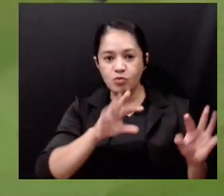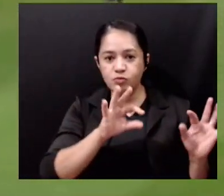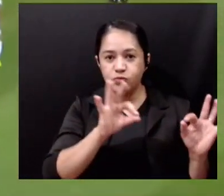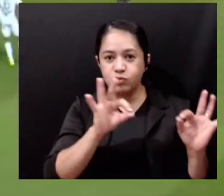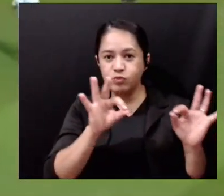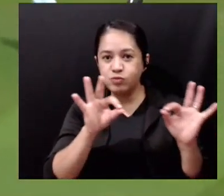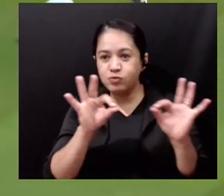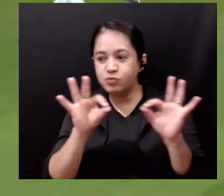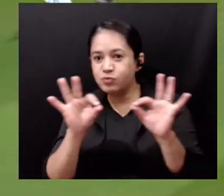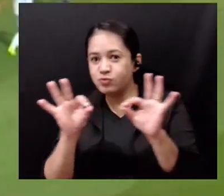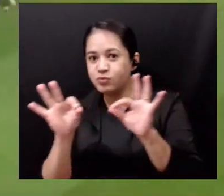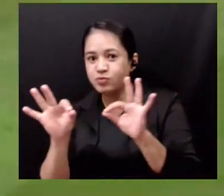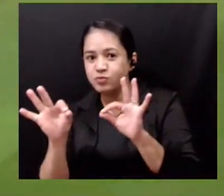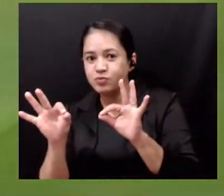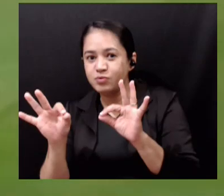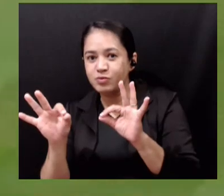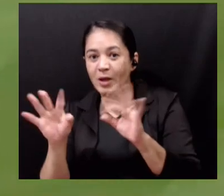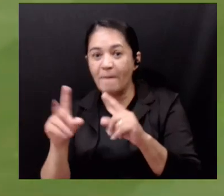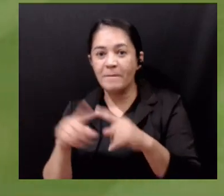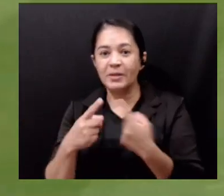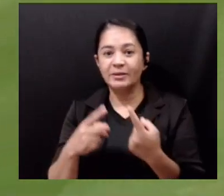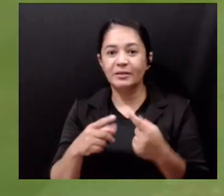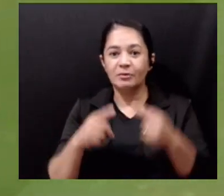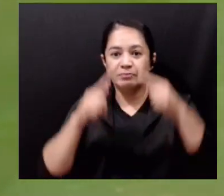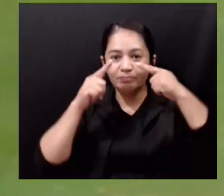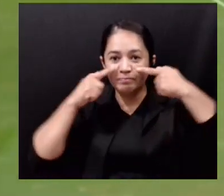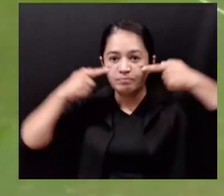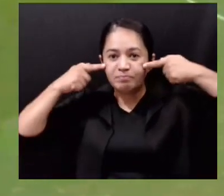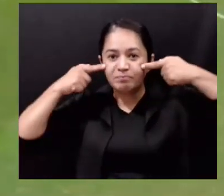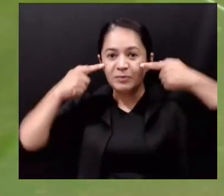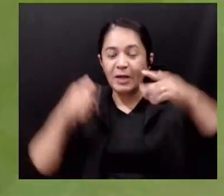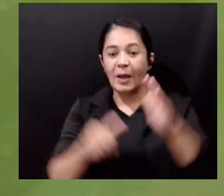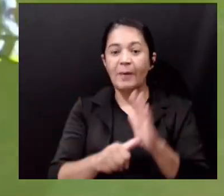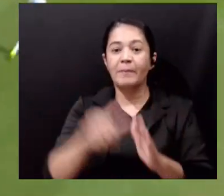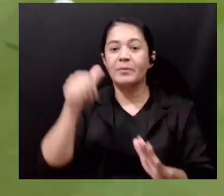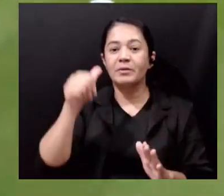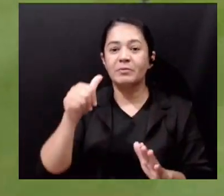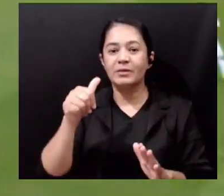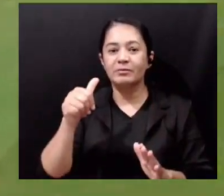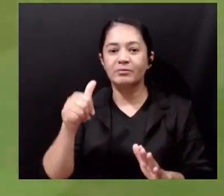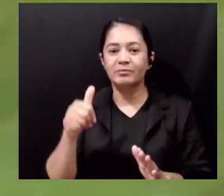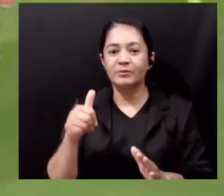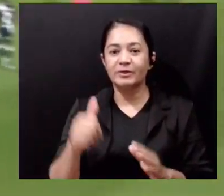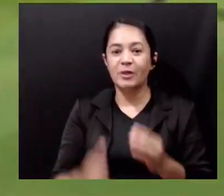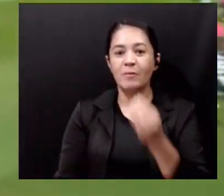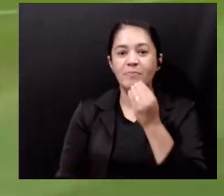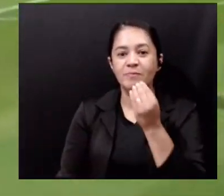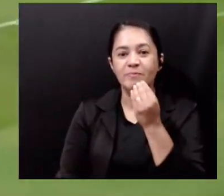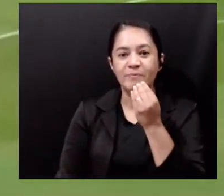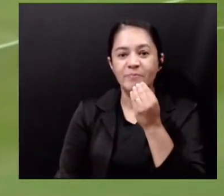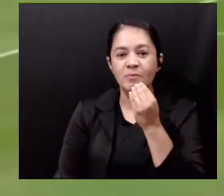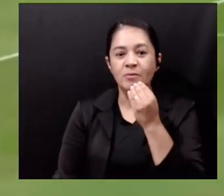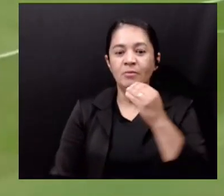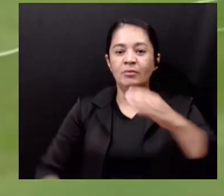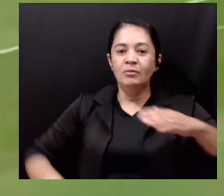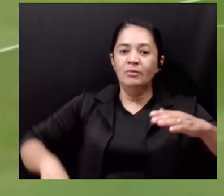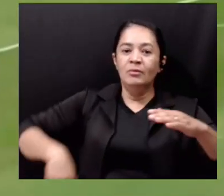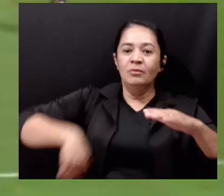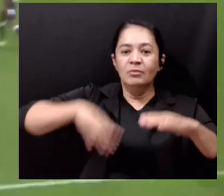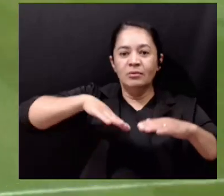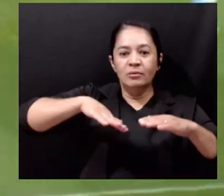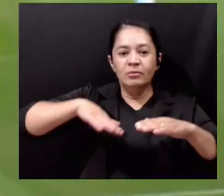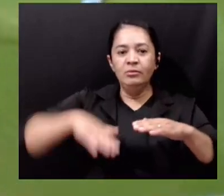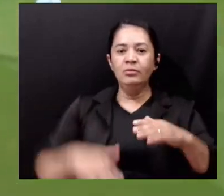por parte do lado do Guarani. A primeira chance de perigo foi do lado bugrino em chute de João Marcelo aos 7